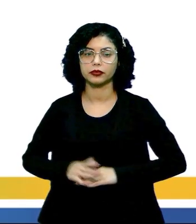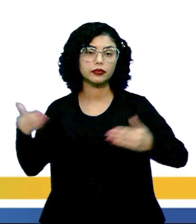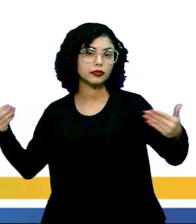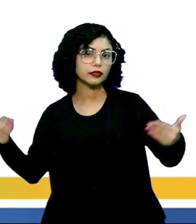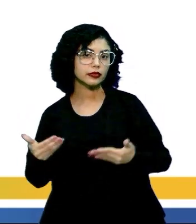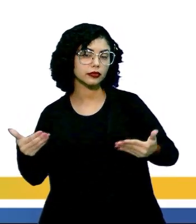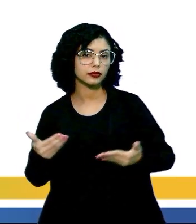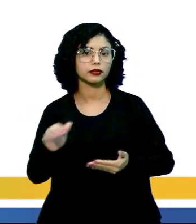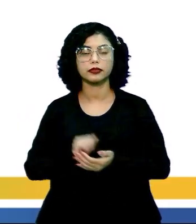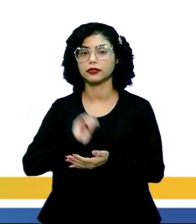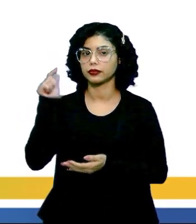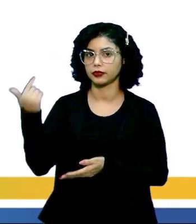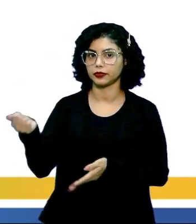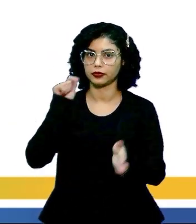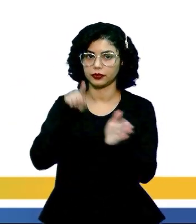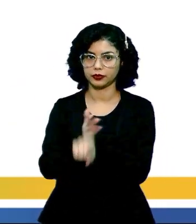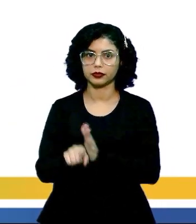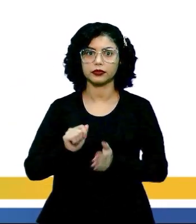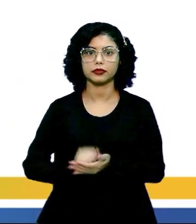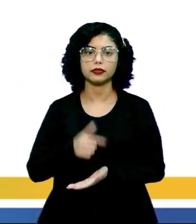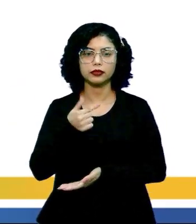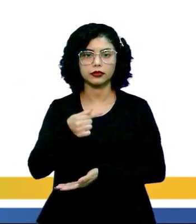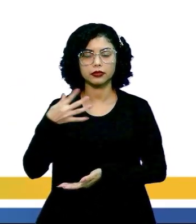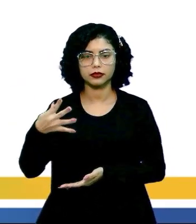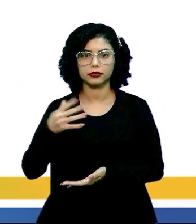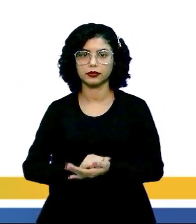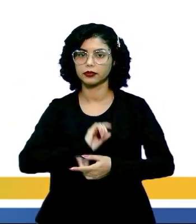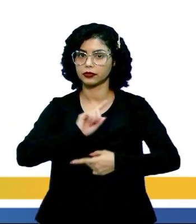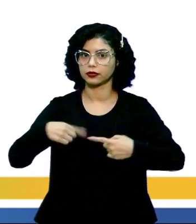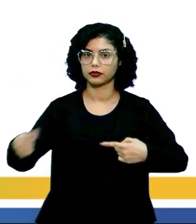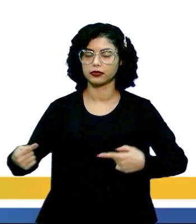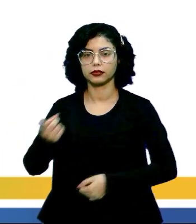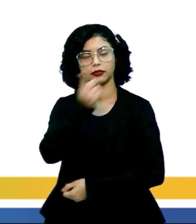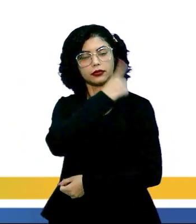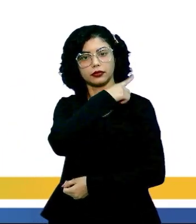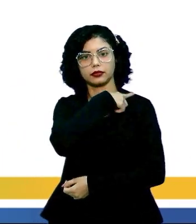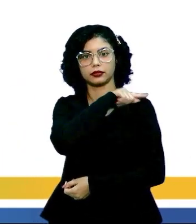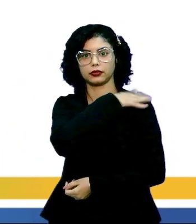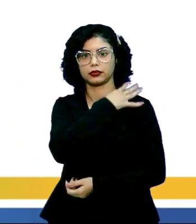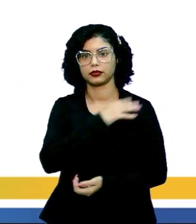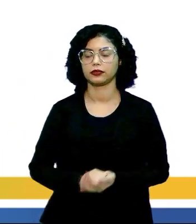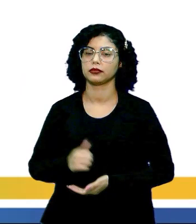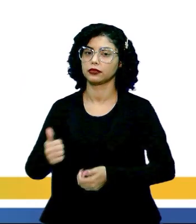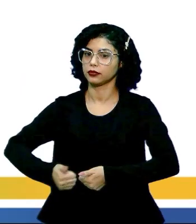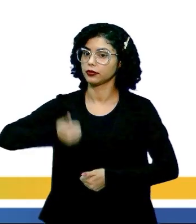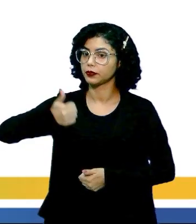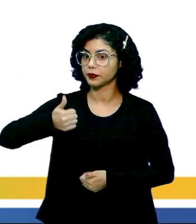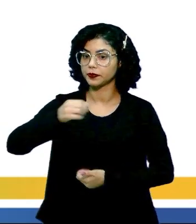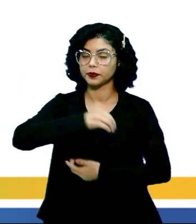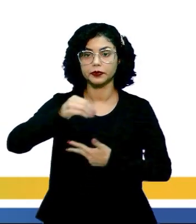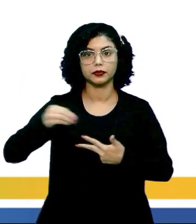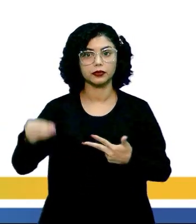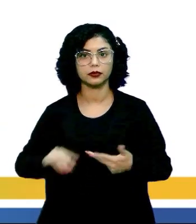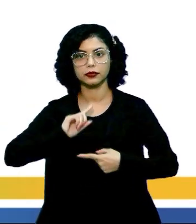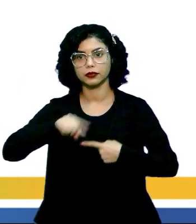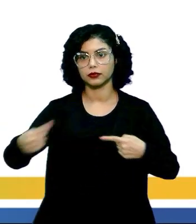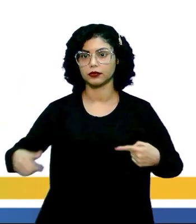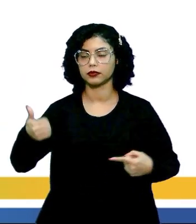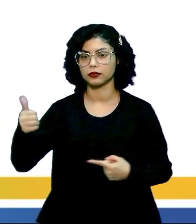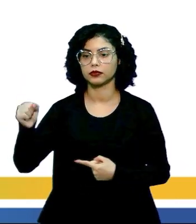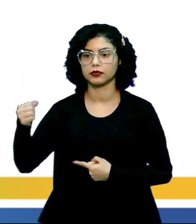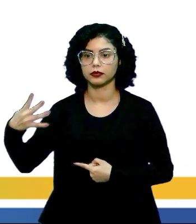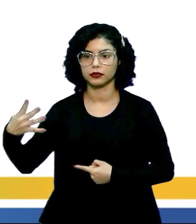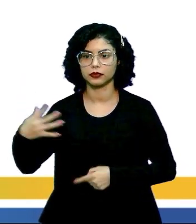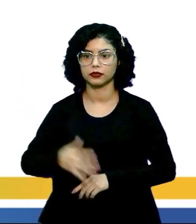Vamos à próxima questão. Questão de número 74, livro do primeiro ano, a prova Enem, página